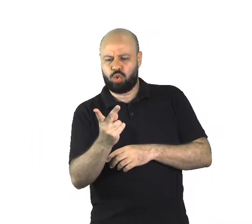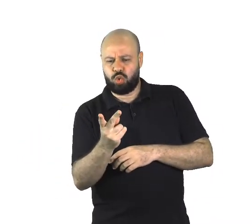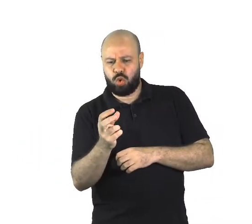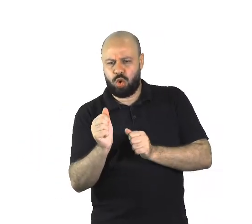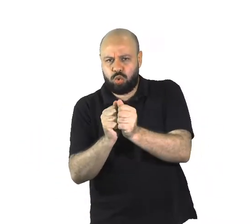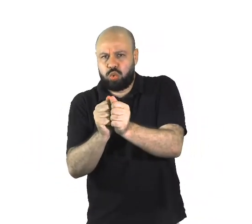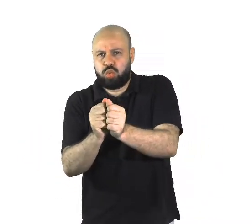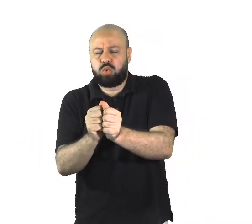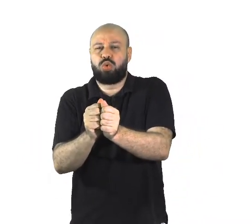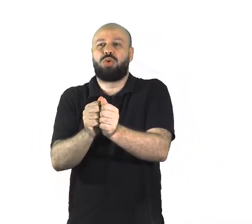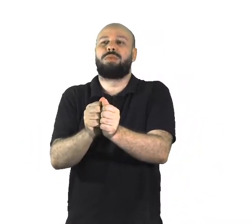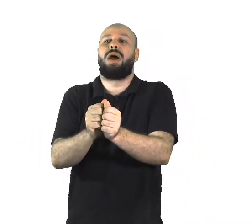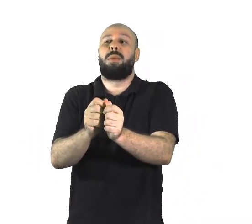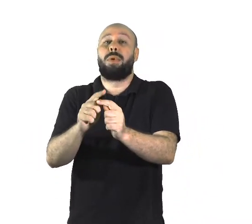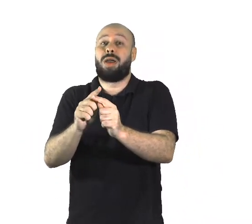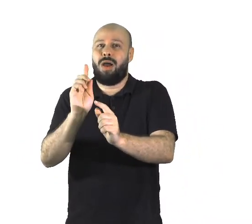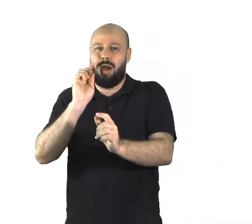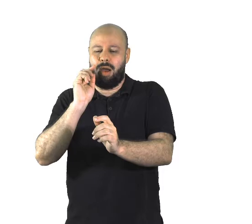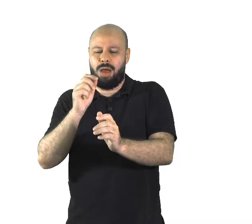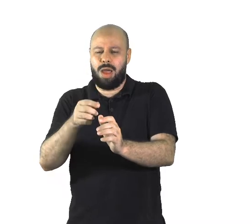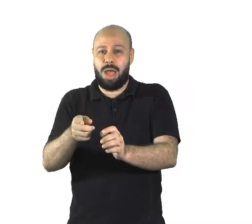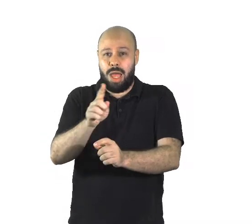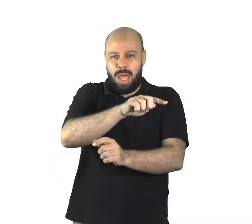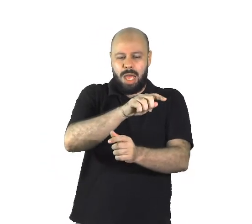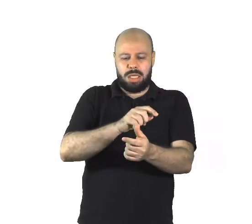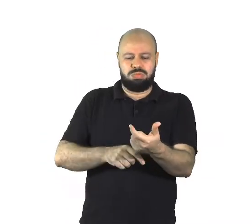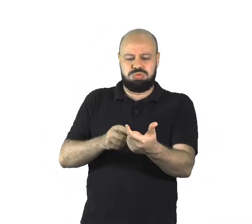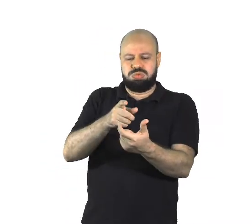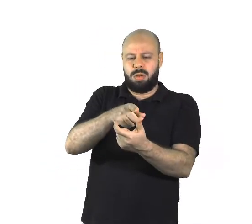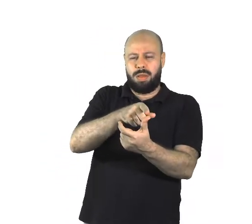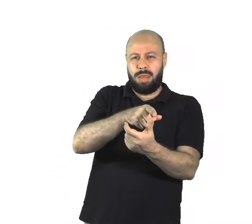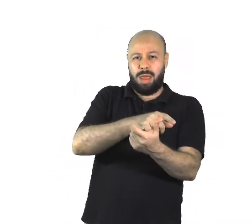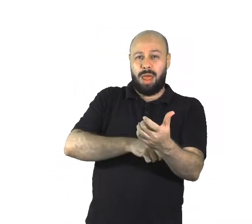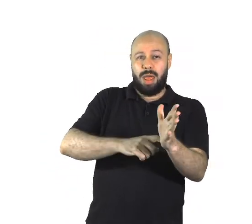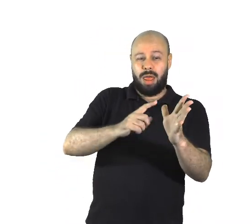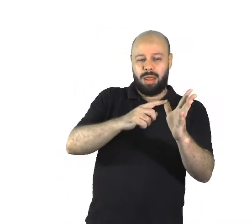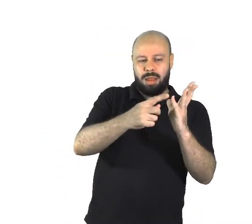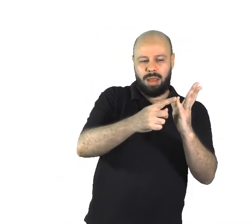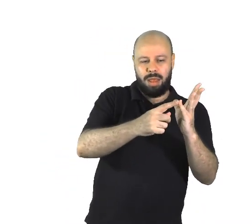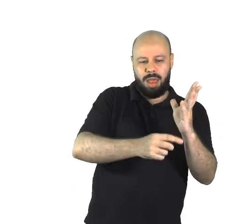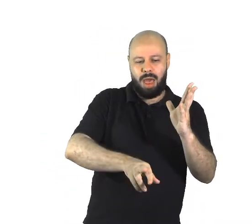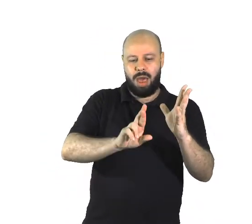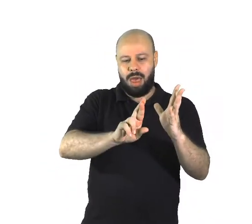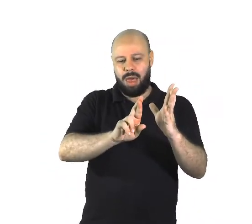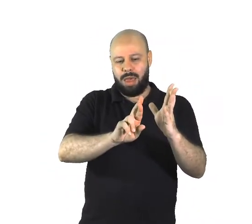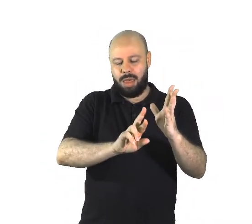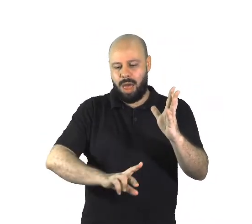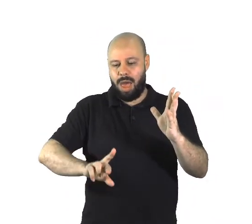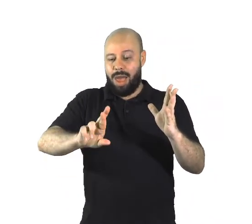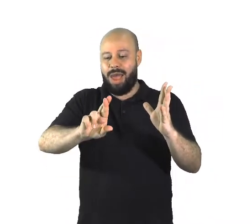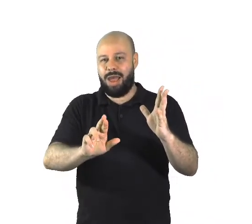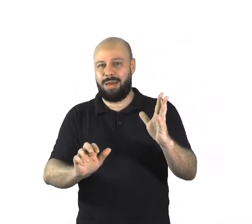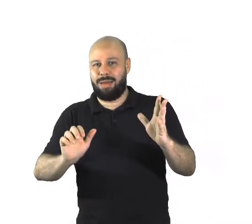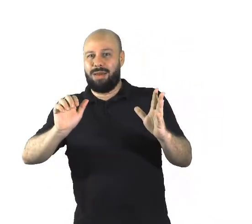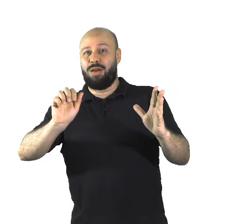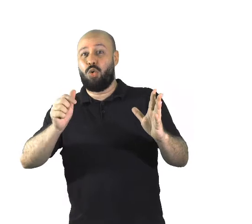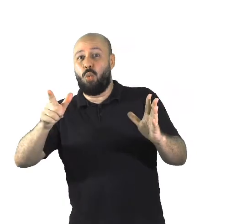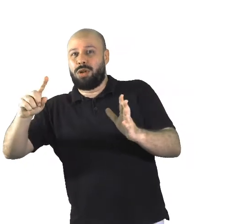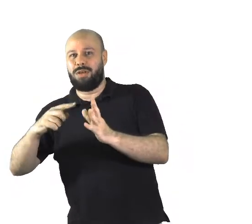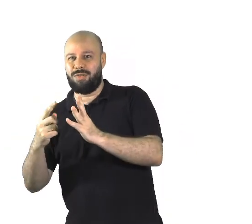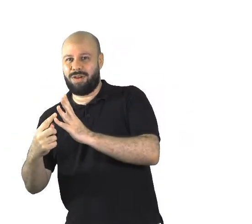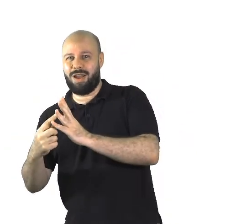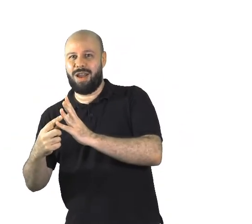pediu ajuda? Porque tinha uma vogal de um lado e uma vogal do outro. Um puxa de cá e a outra puxa de lá. E aí ele precisou de ajuda do irmão gêmeo